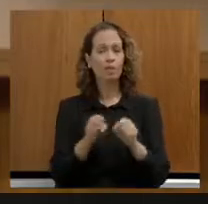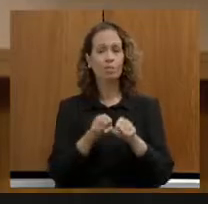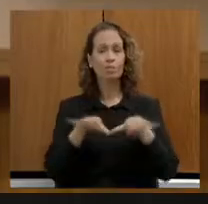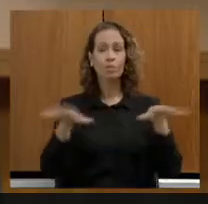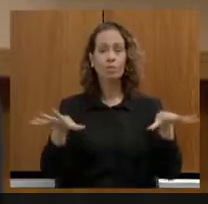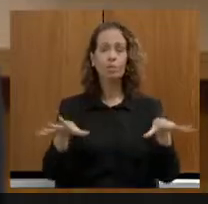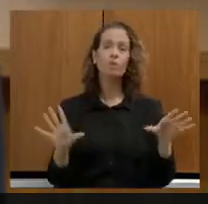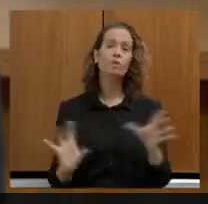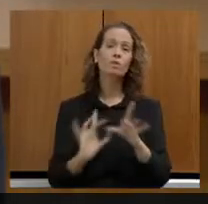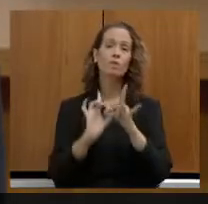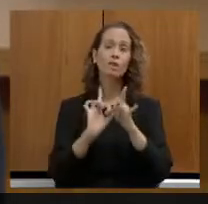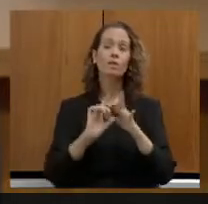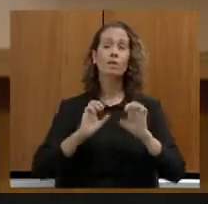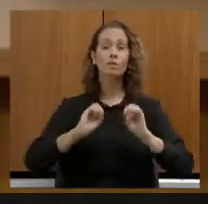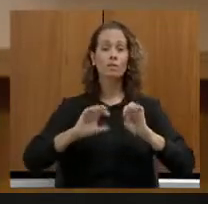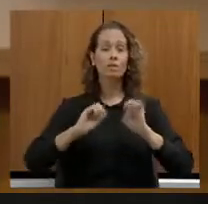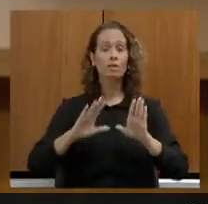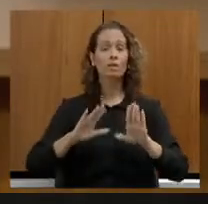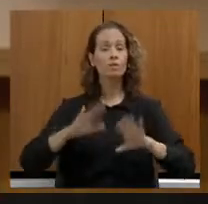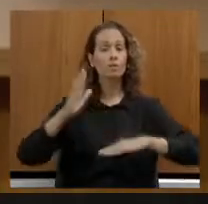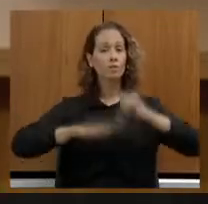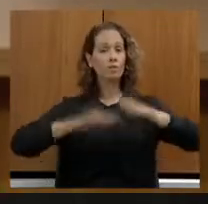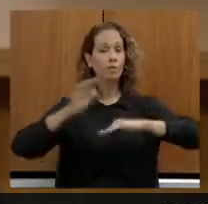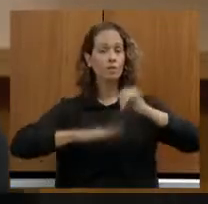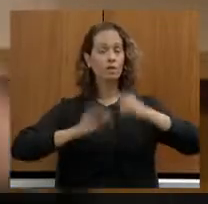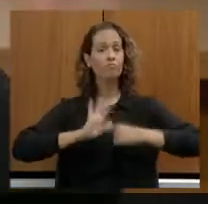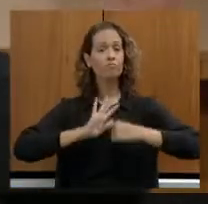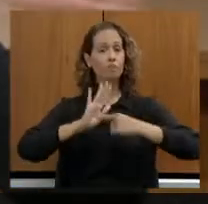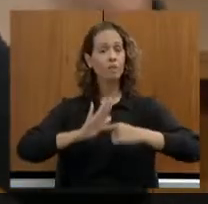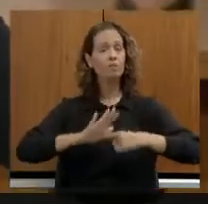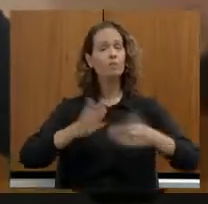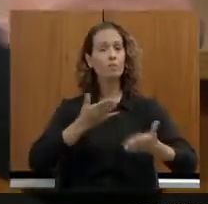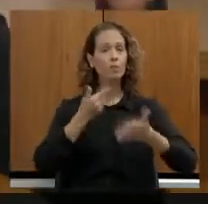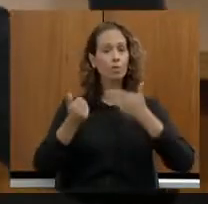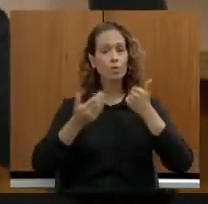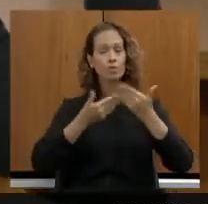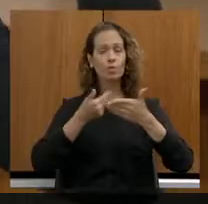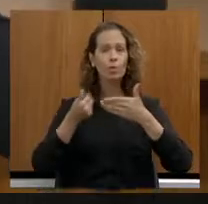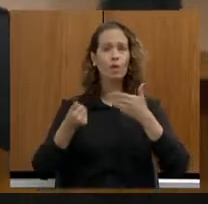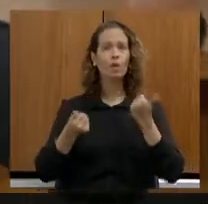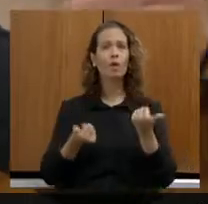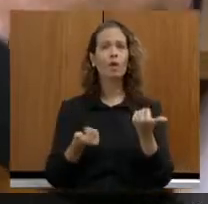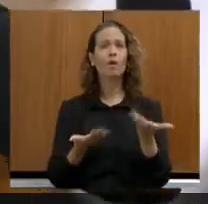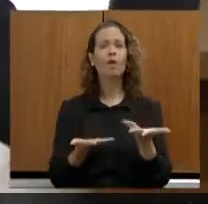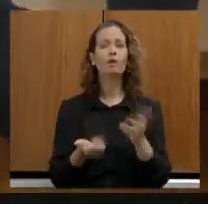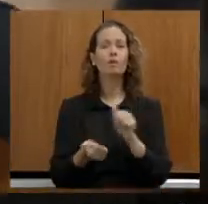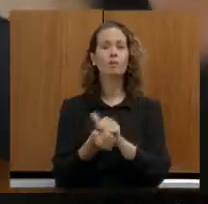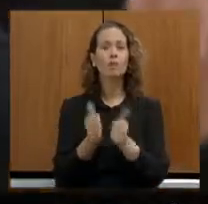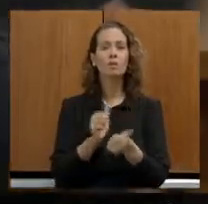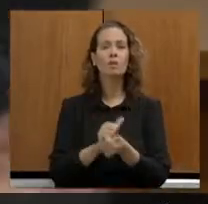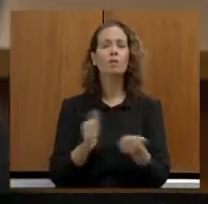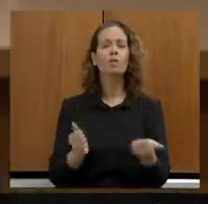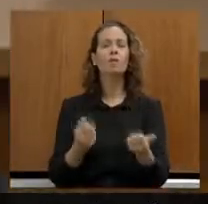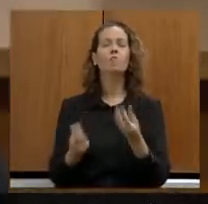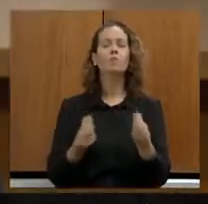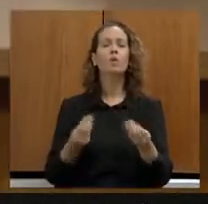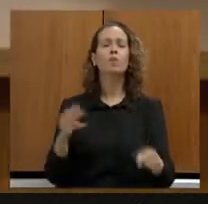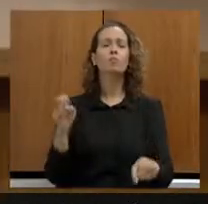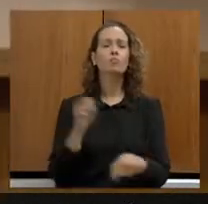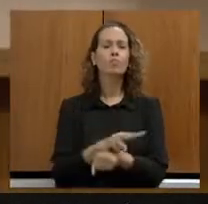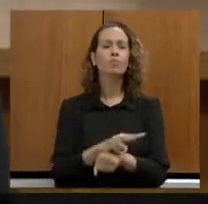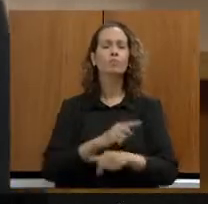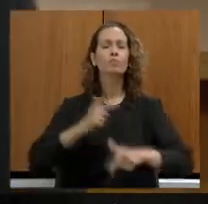educação profissional trazendo mais dinamismo também é o processo de início né de inserção no mercado de trabalho